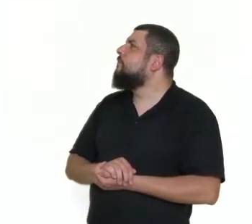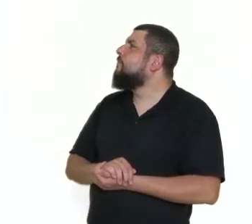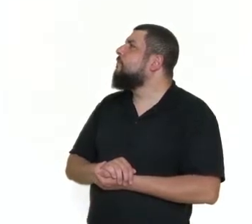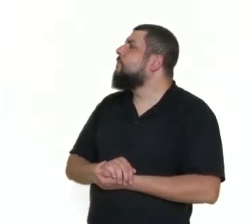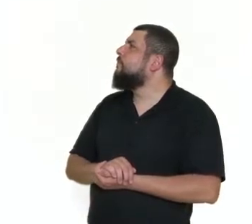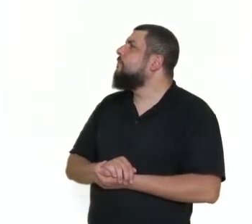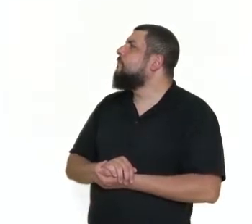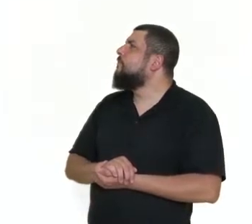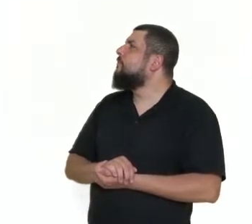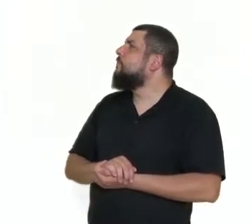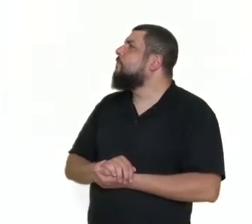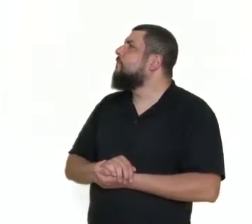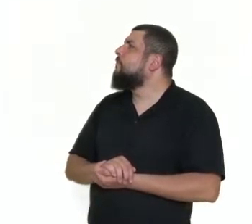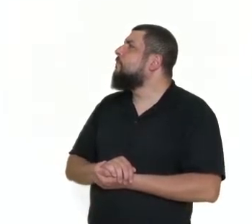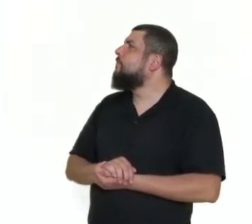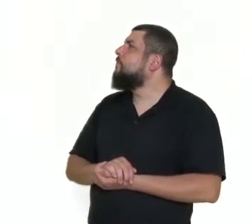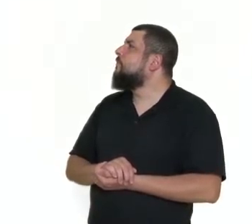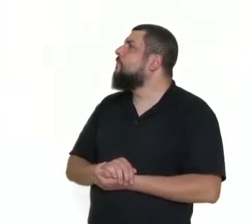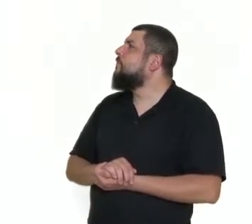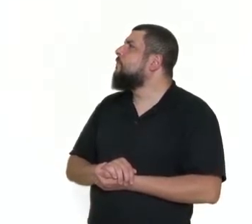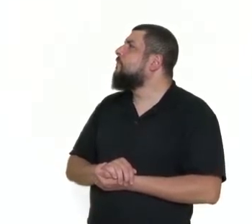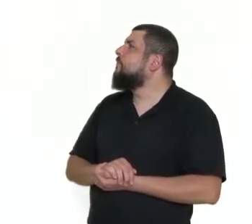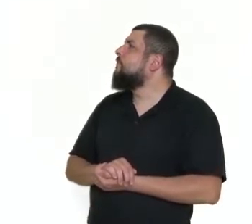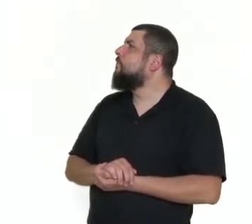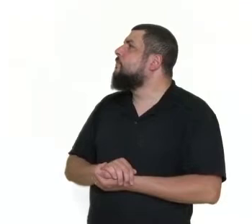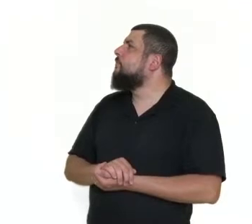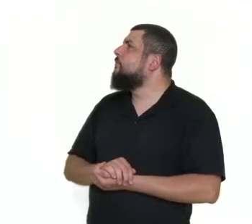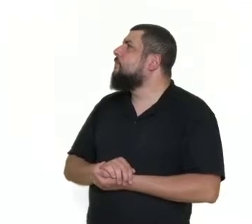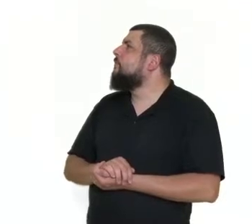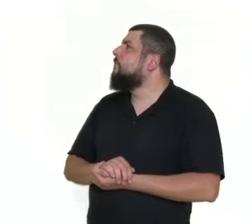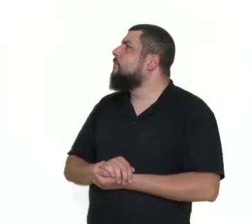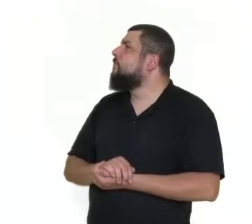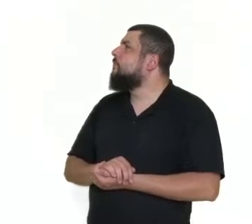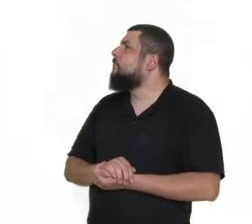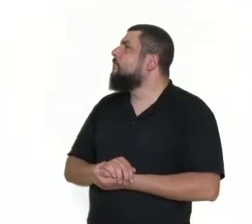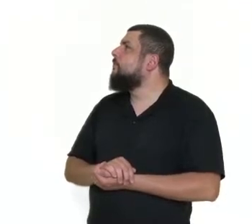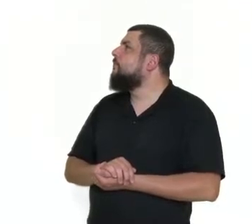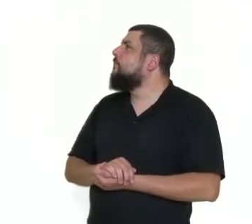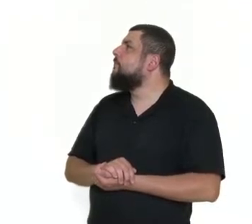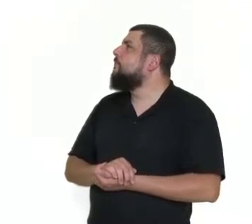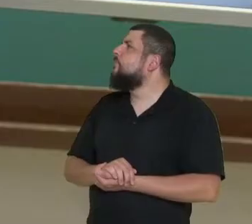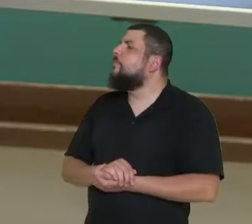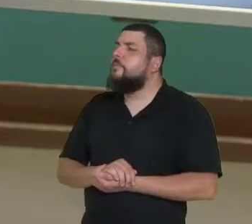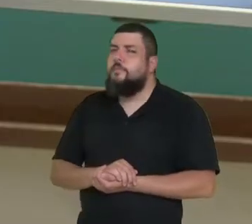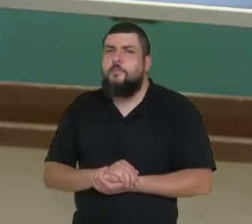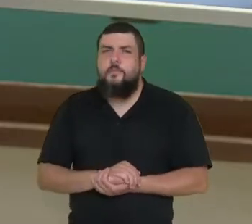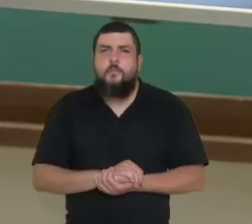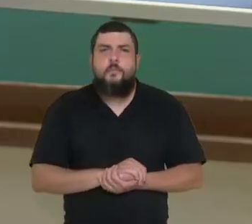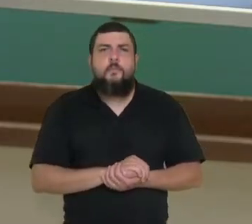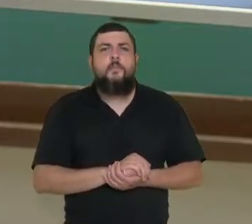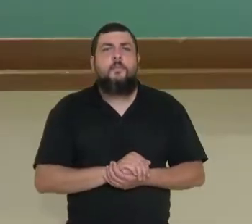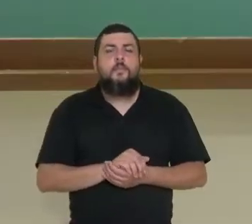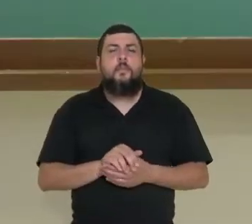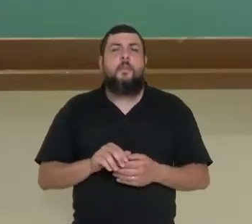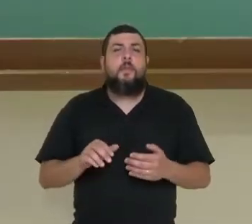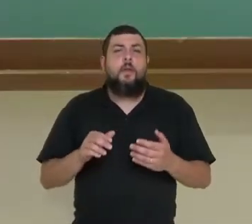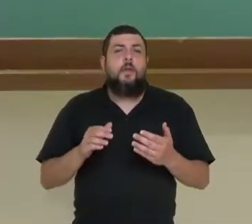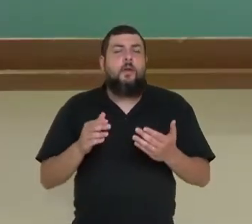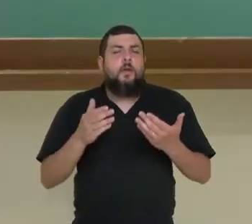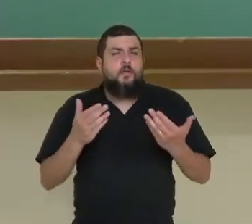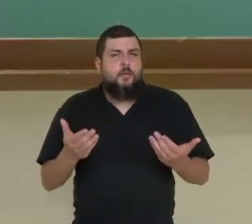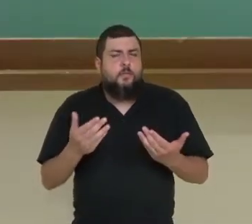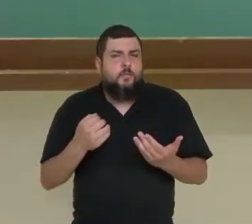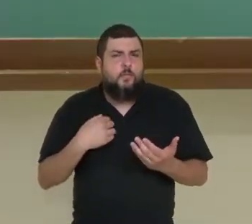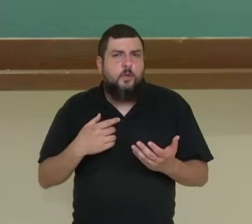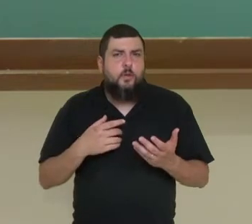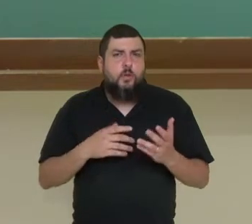Sua principal função social é de informar, ao mesmo tempo que diverte os leitores, né? Então, enquanto um